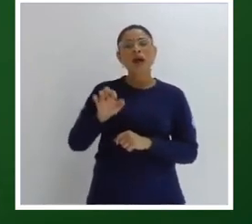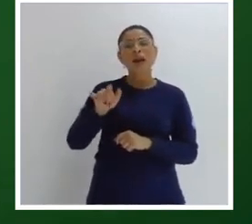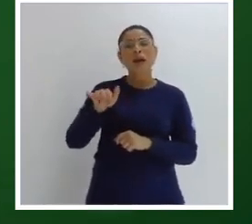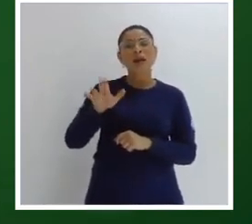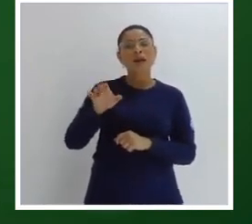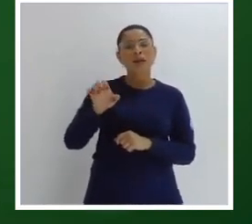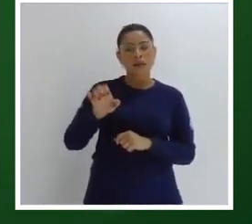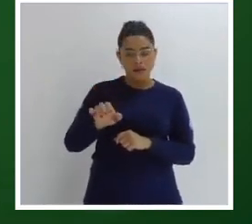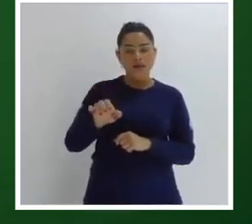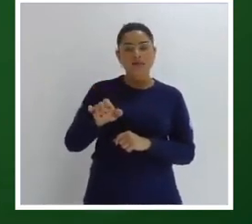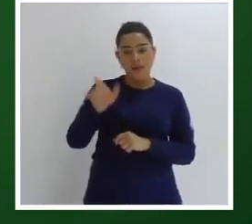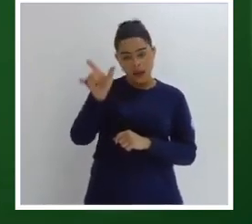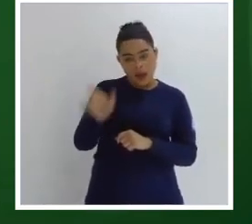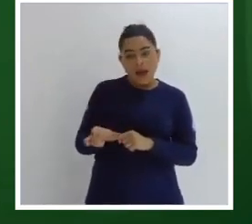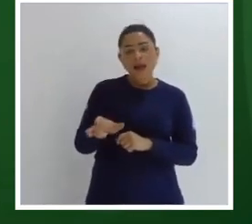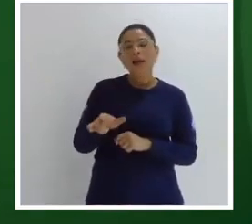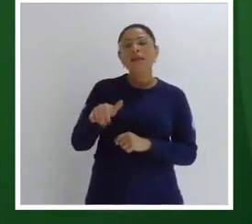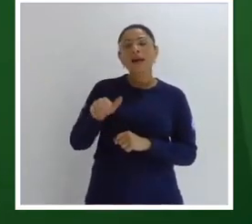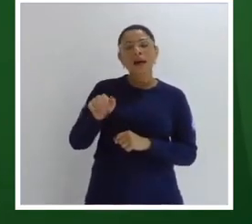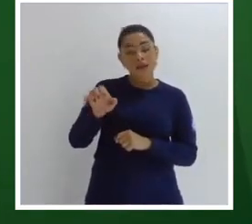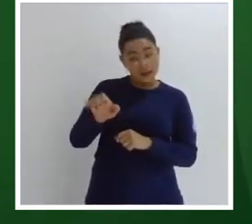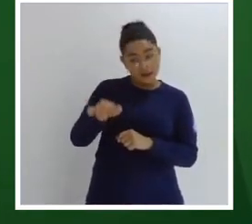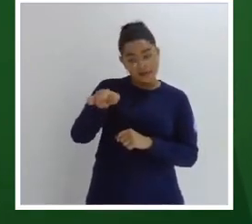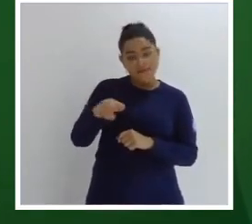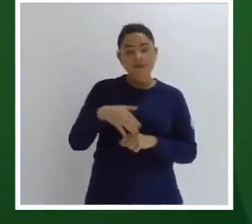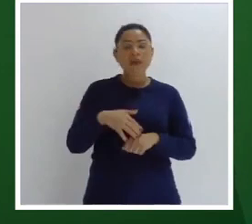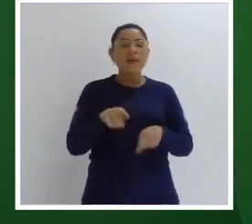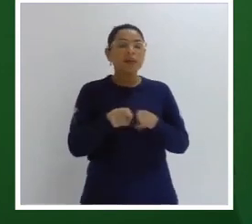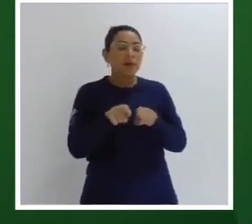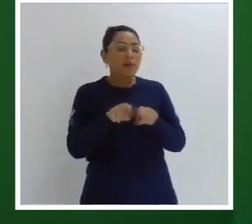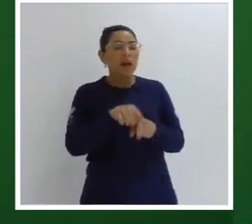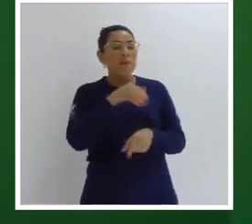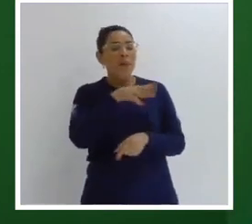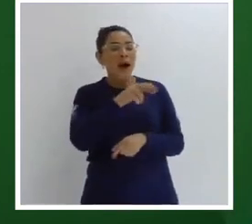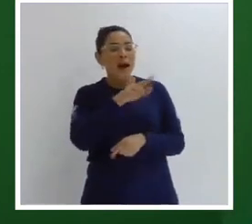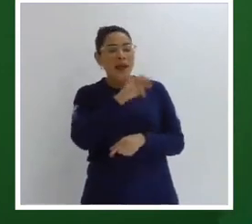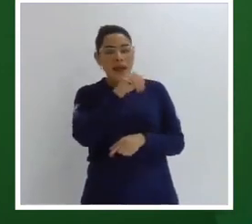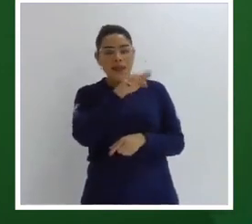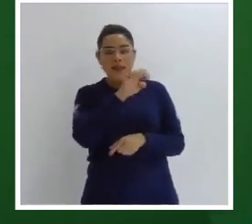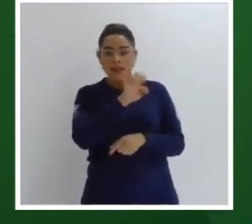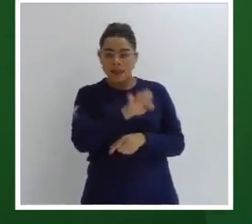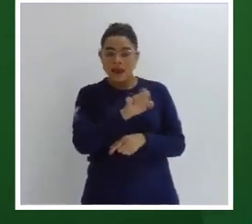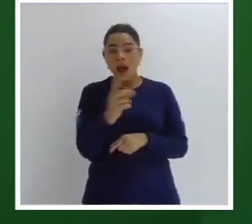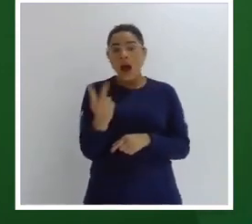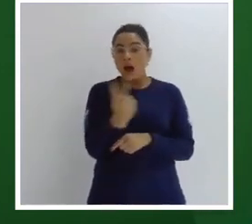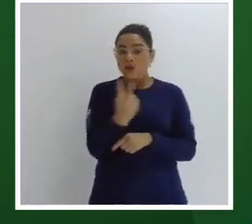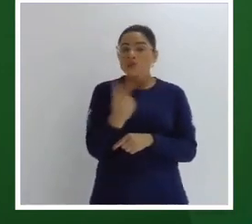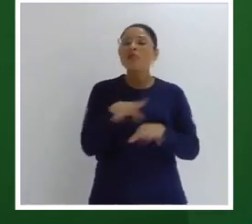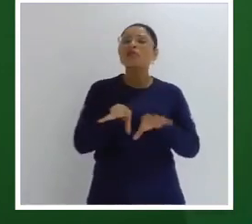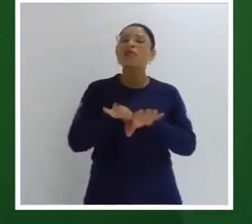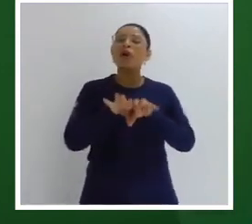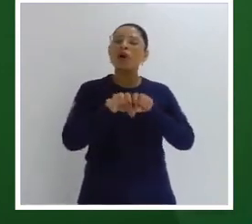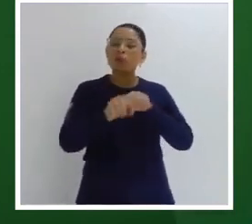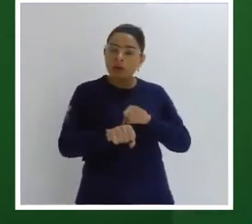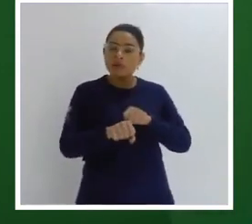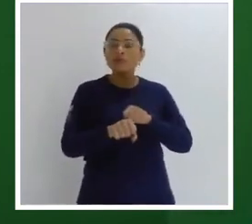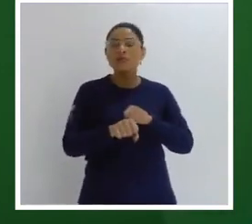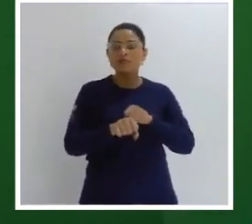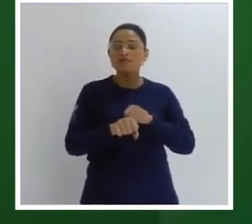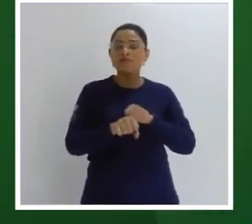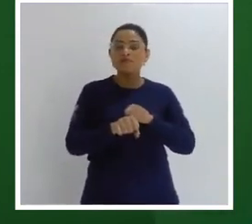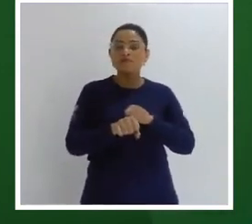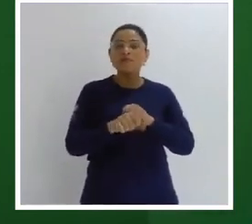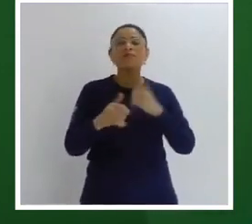Brandão que a gente chama carinhosamente como Nani nós temos a Marlene e as duas eram formadoras da Lagoa